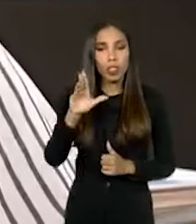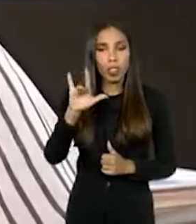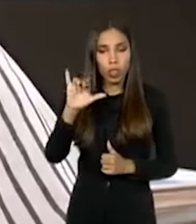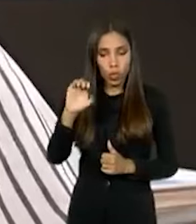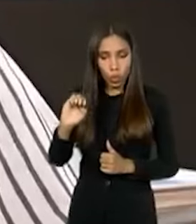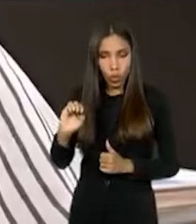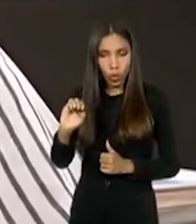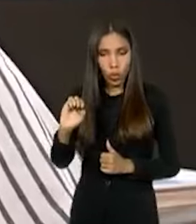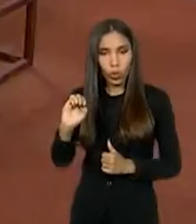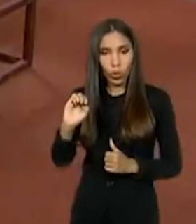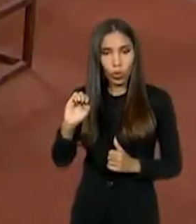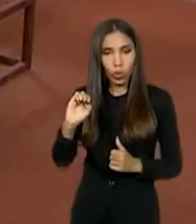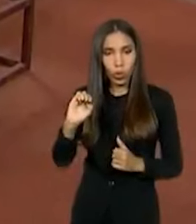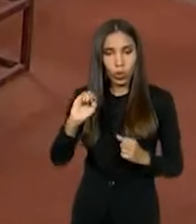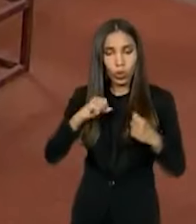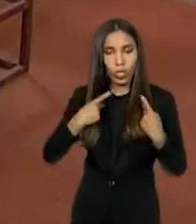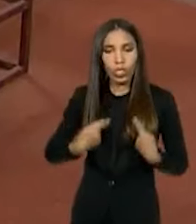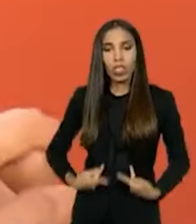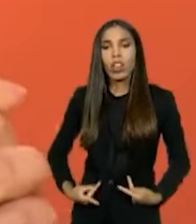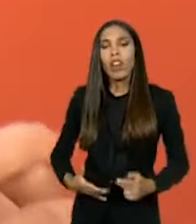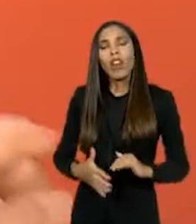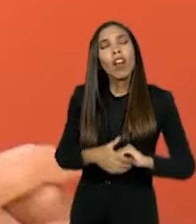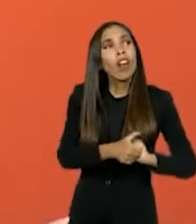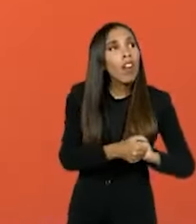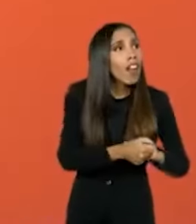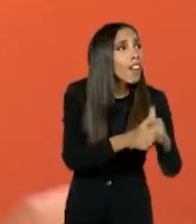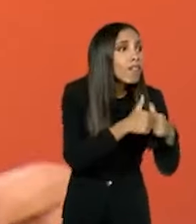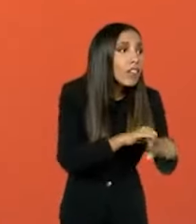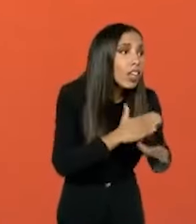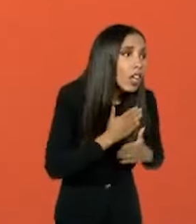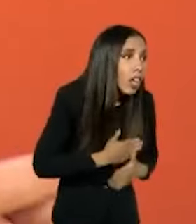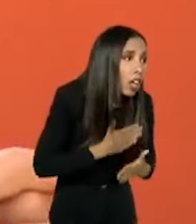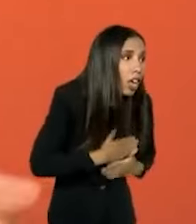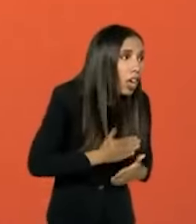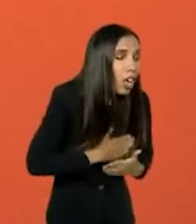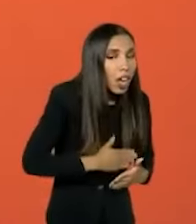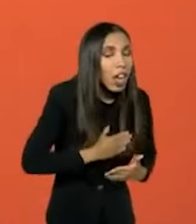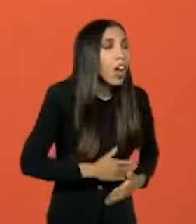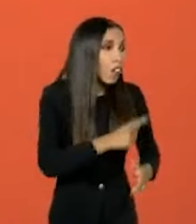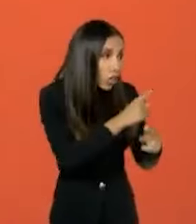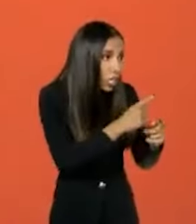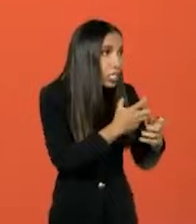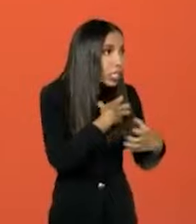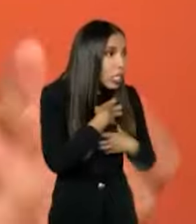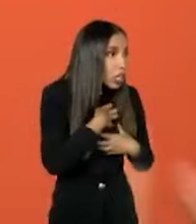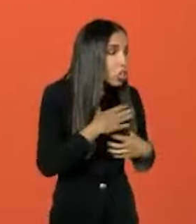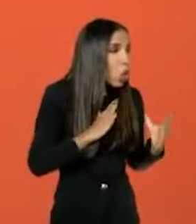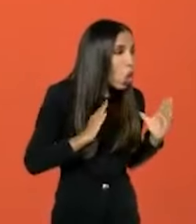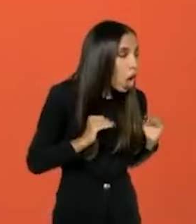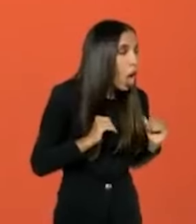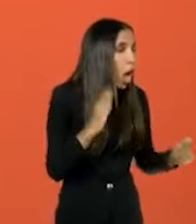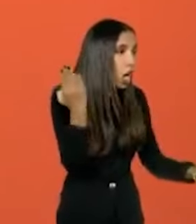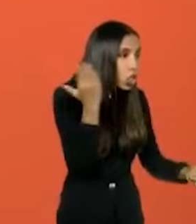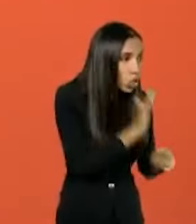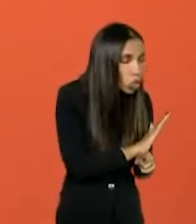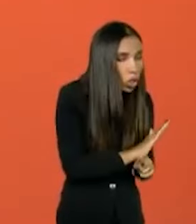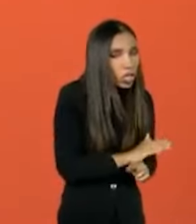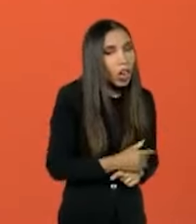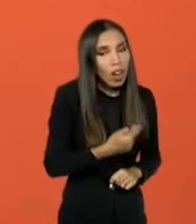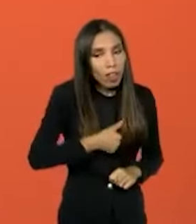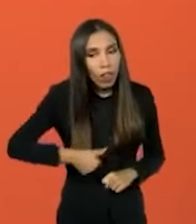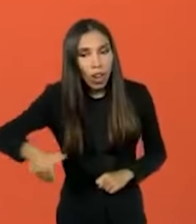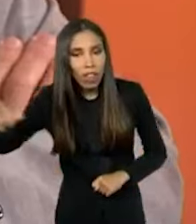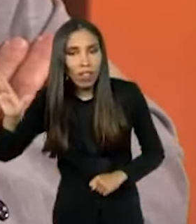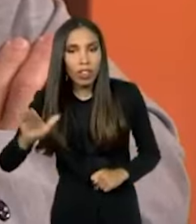um ser humano assim muito ele segurava na minha mão Falou fica tranquila eu vou levar se isso te conforta se isso te ajuda de alguma forma eu vou